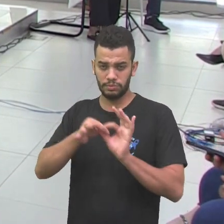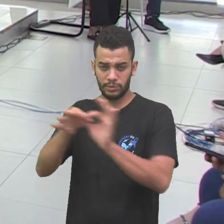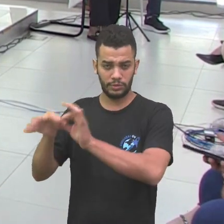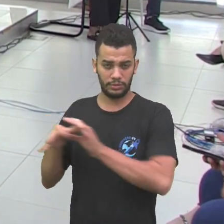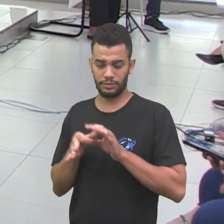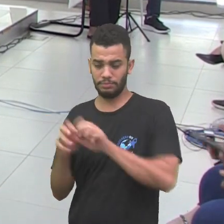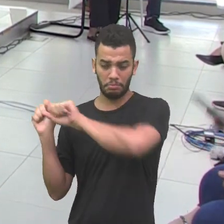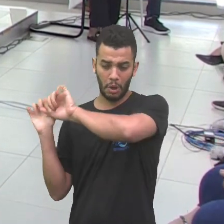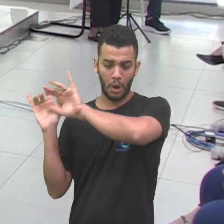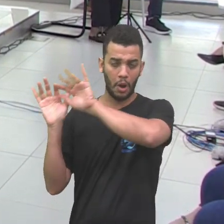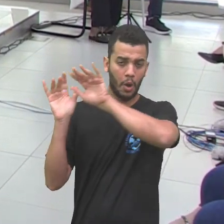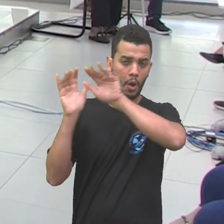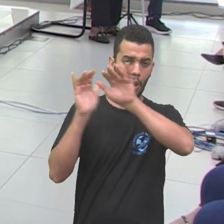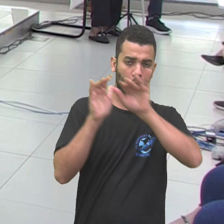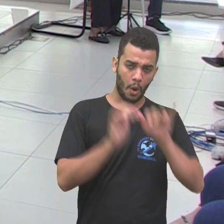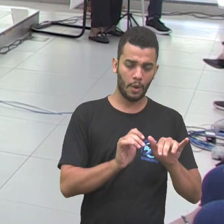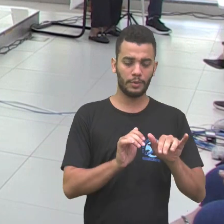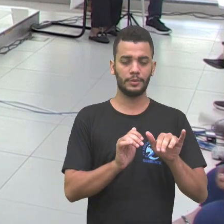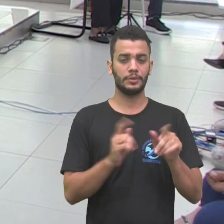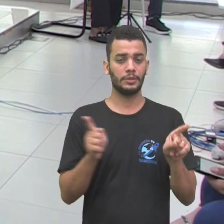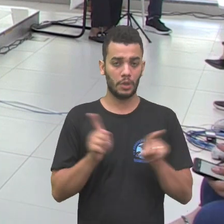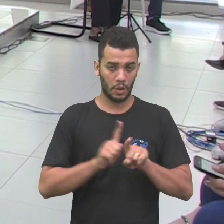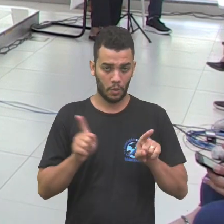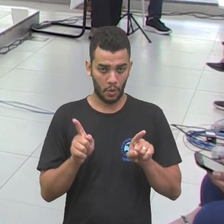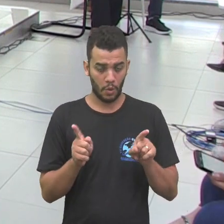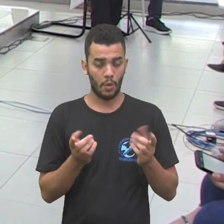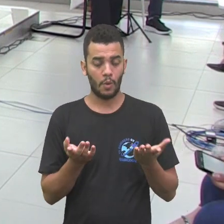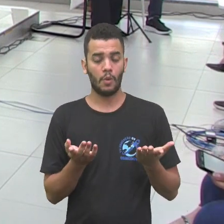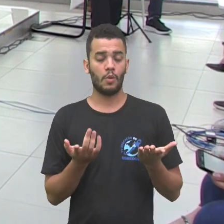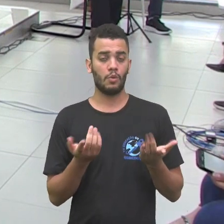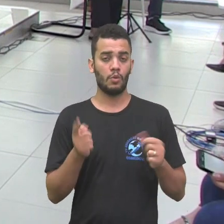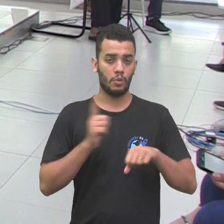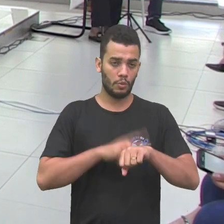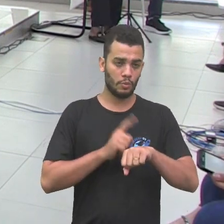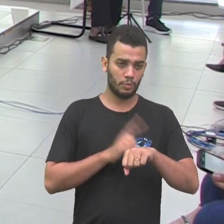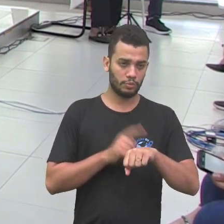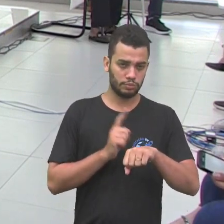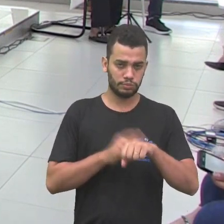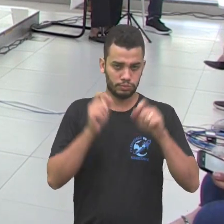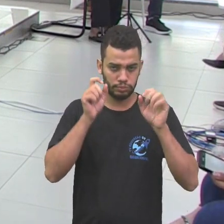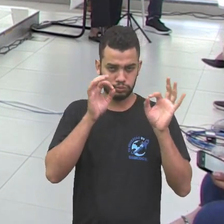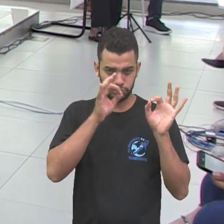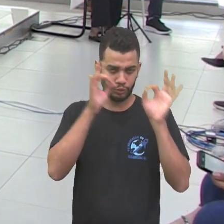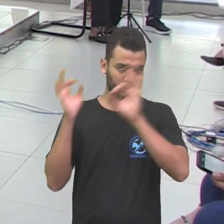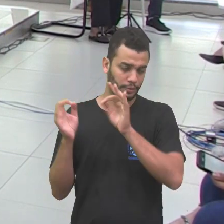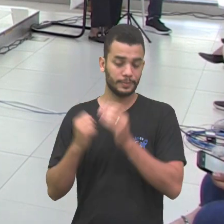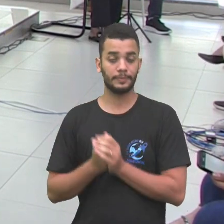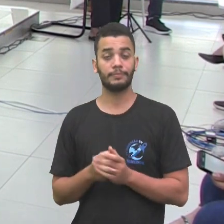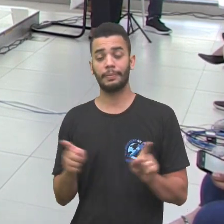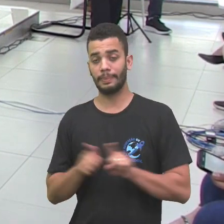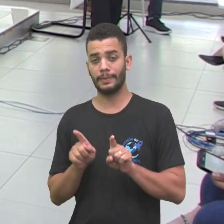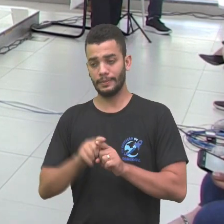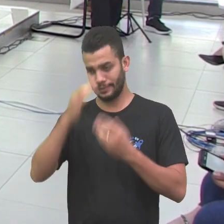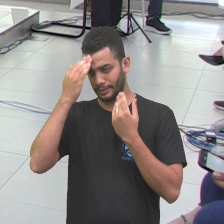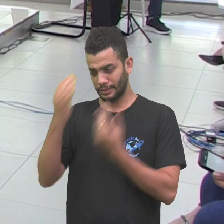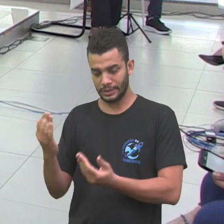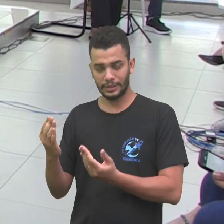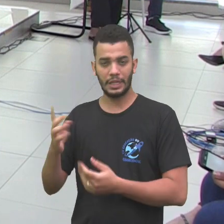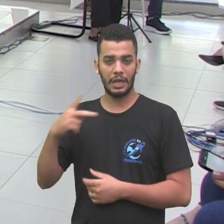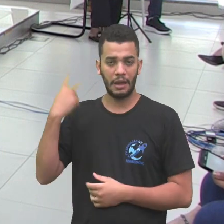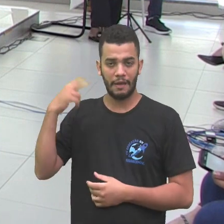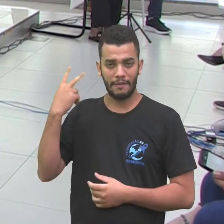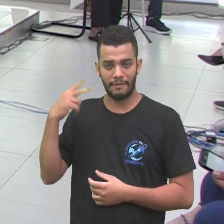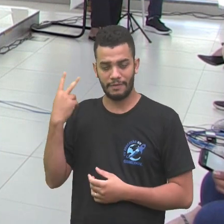registrar especialmente as presenças da vereadora Kátia do Betinho, do nosso ouvidor